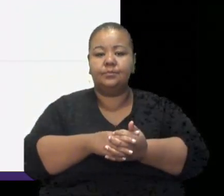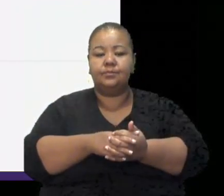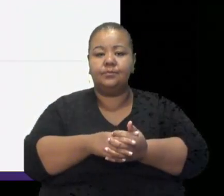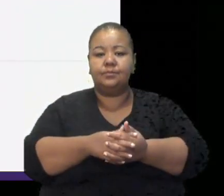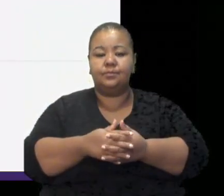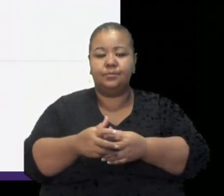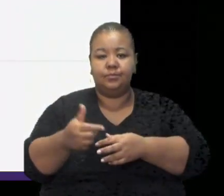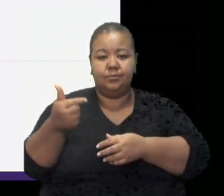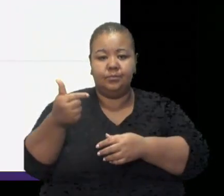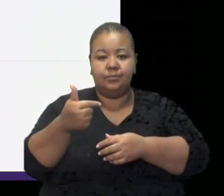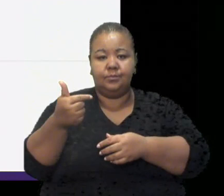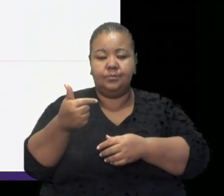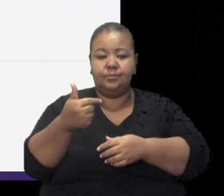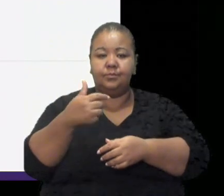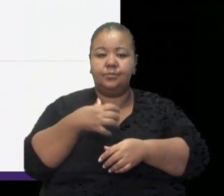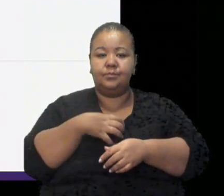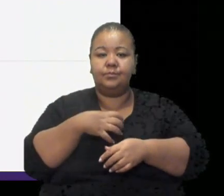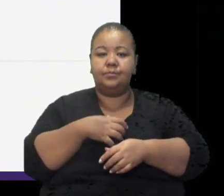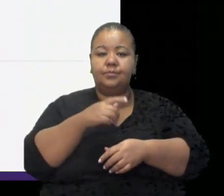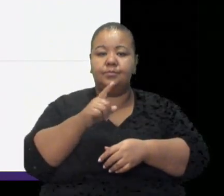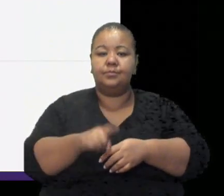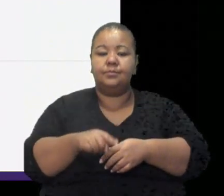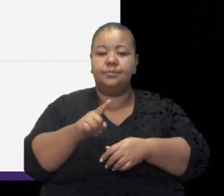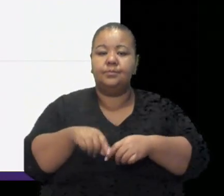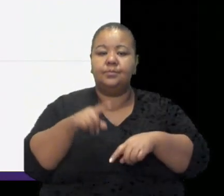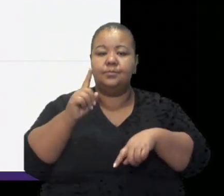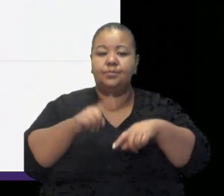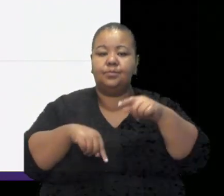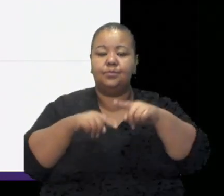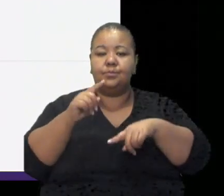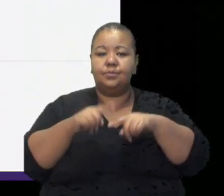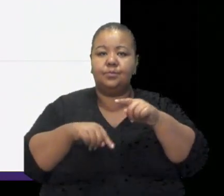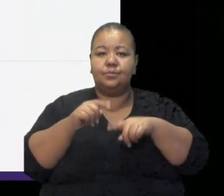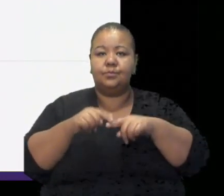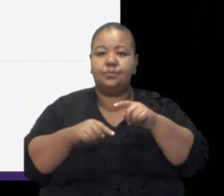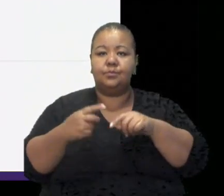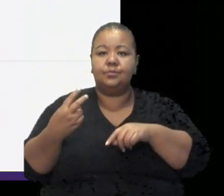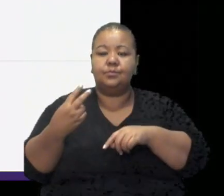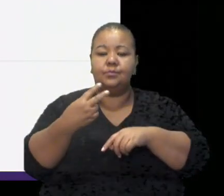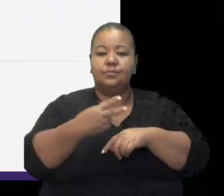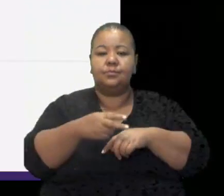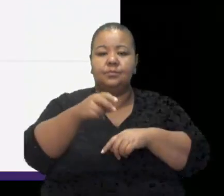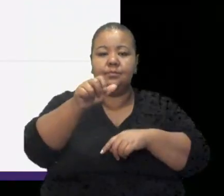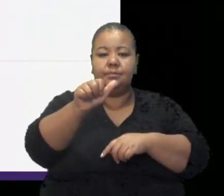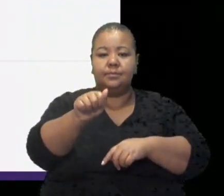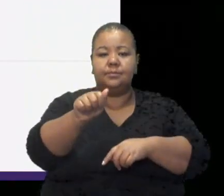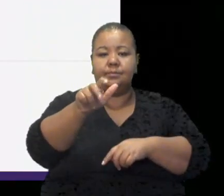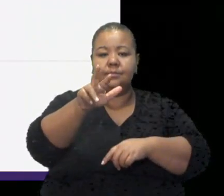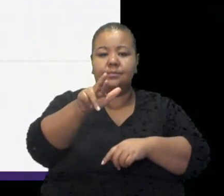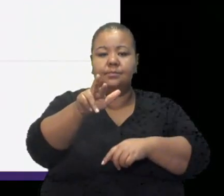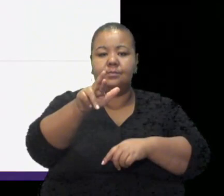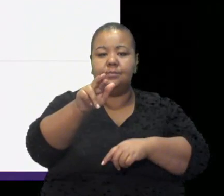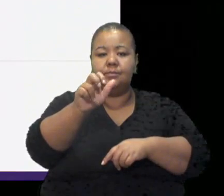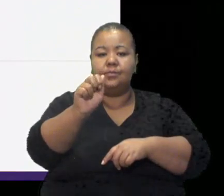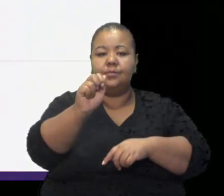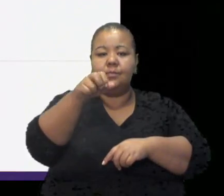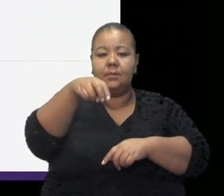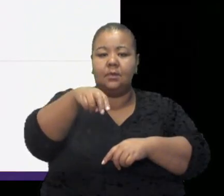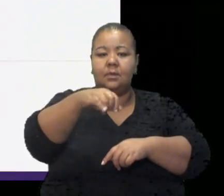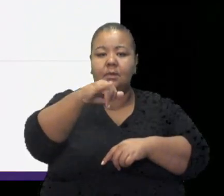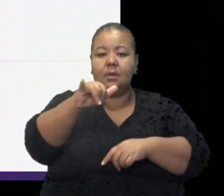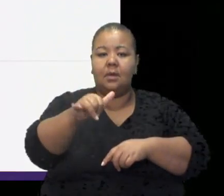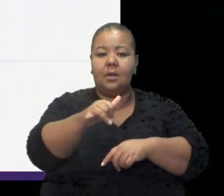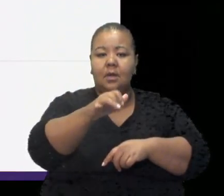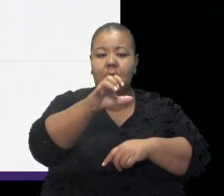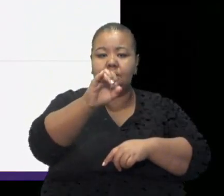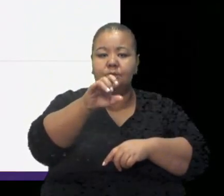O segundo tipo de layout é o layout por produto, também conhecido como arranjo em linha. É